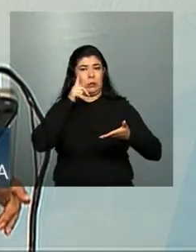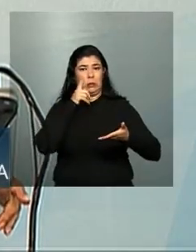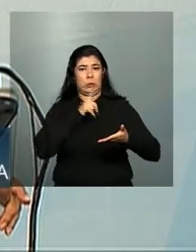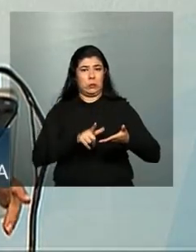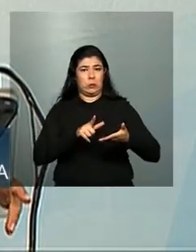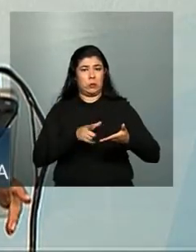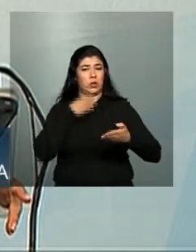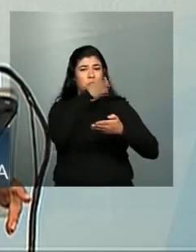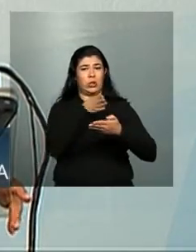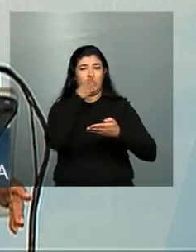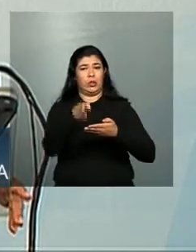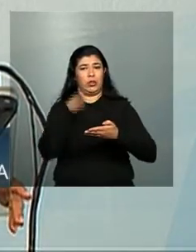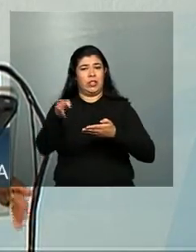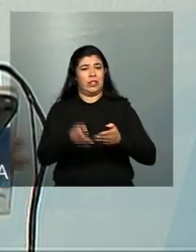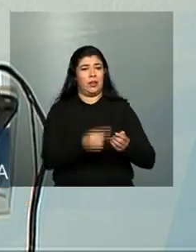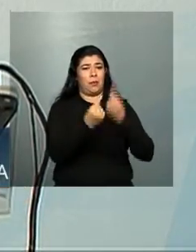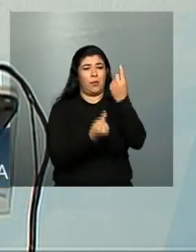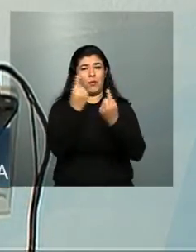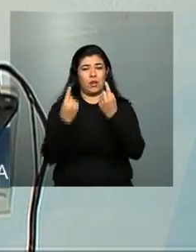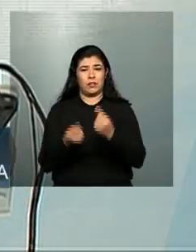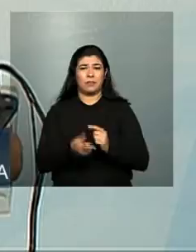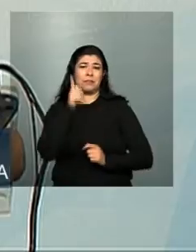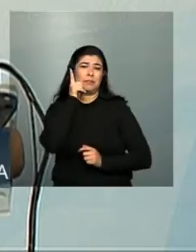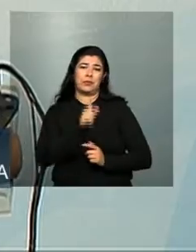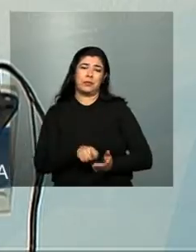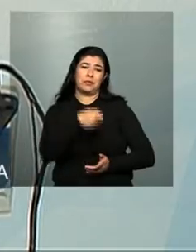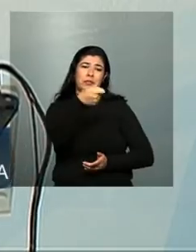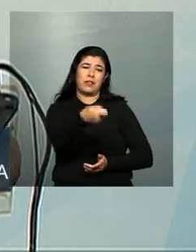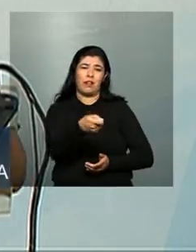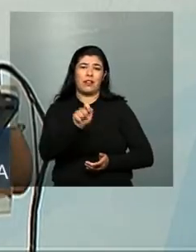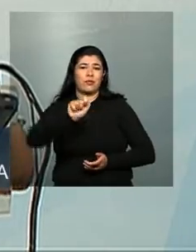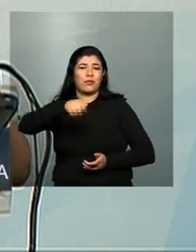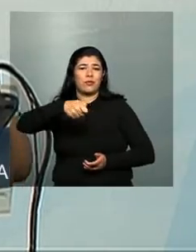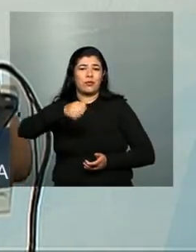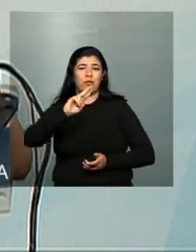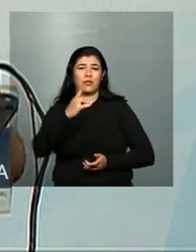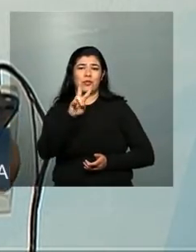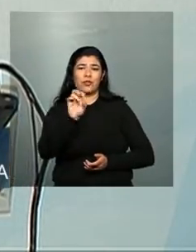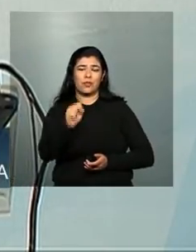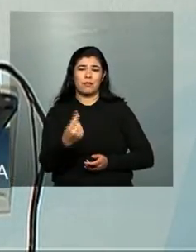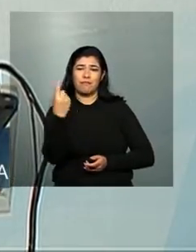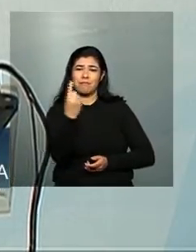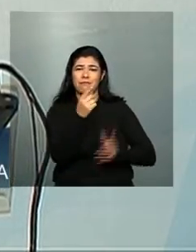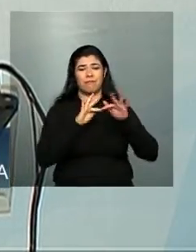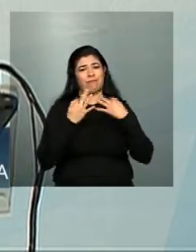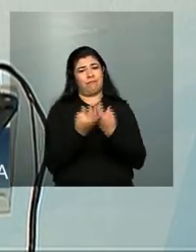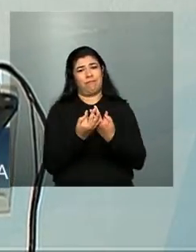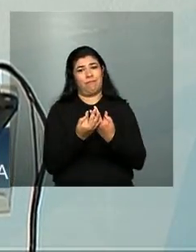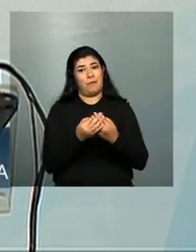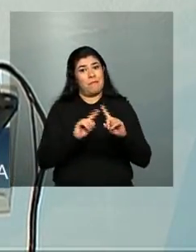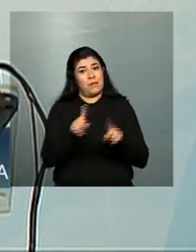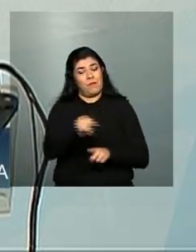diretamente a chave para cada uma das famílias. Mas vocês podem saber de